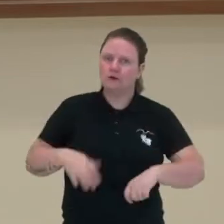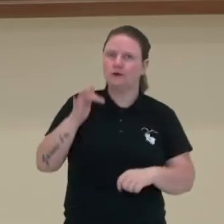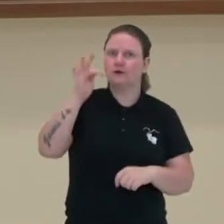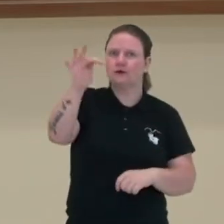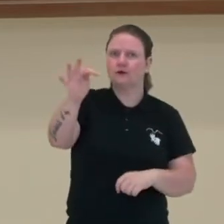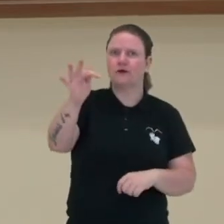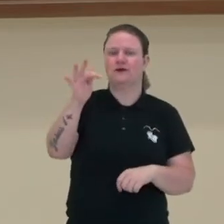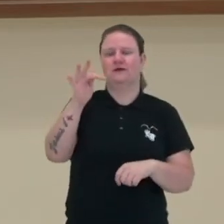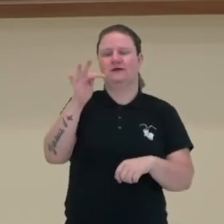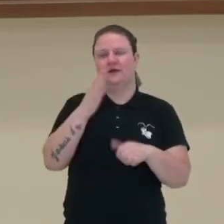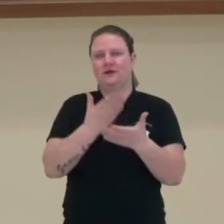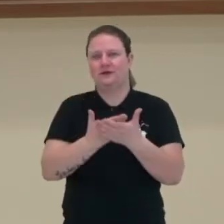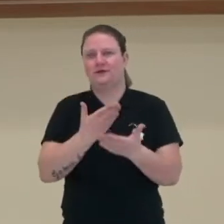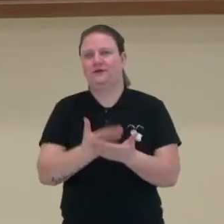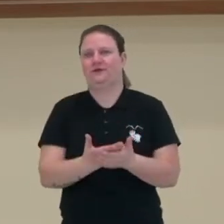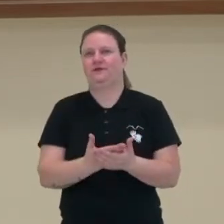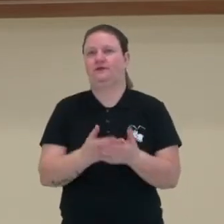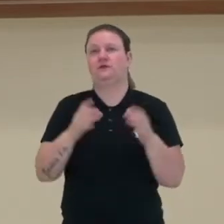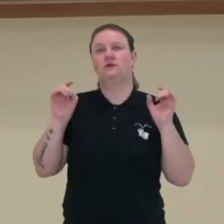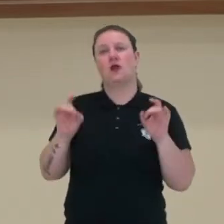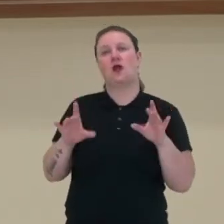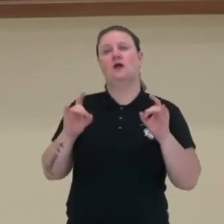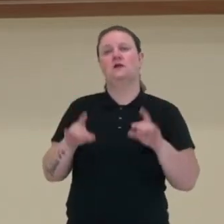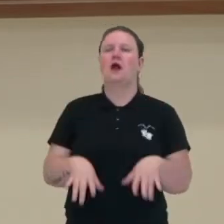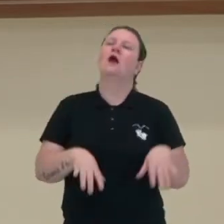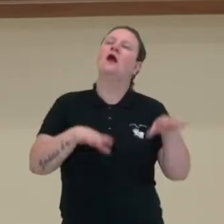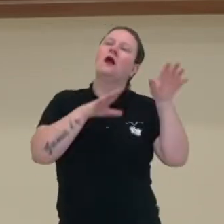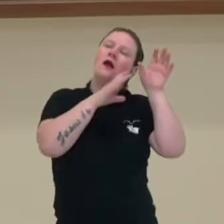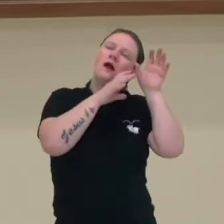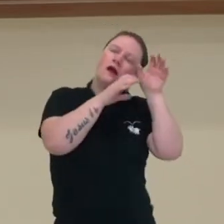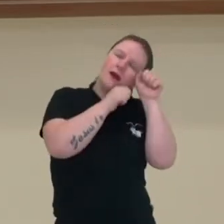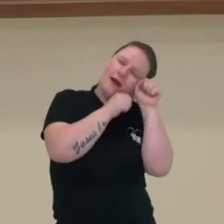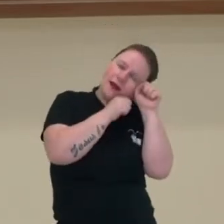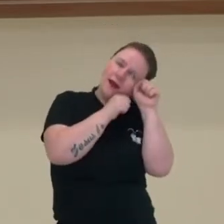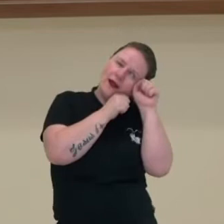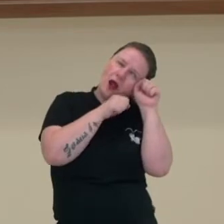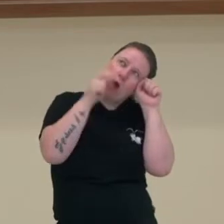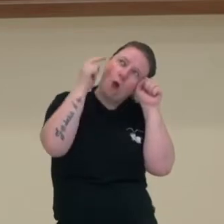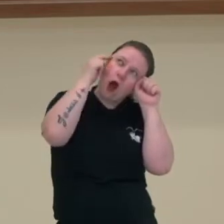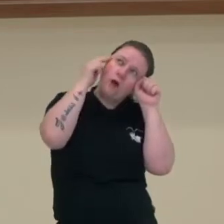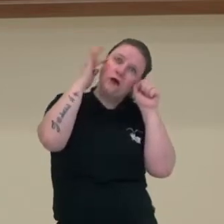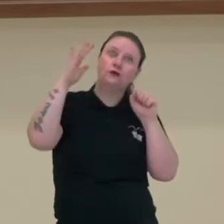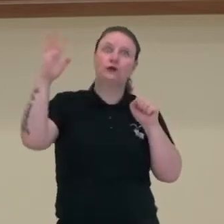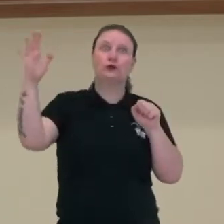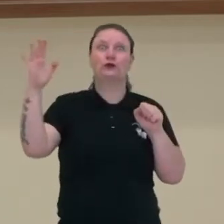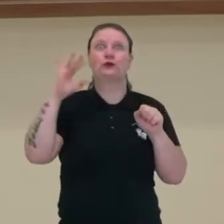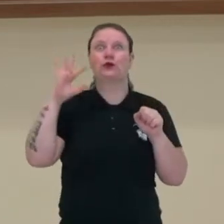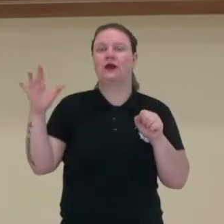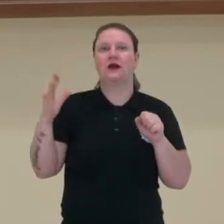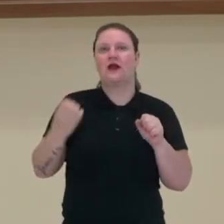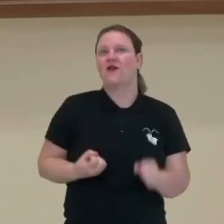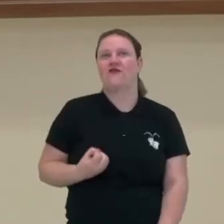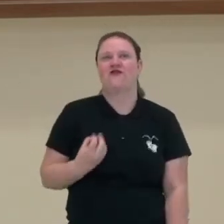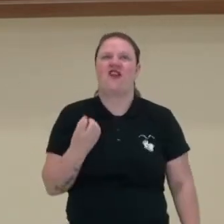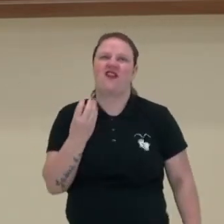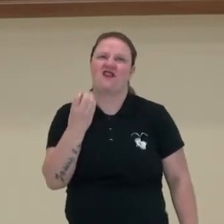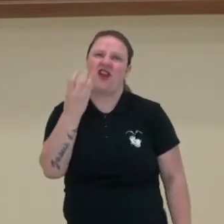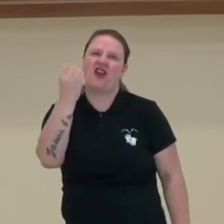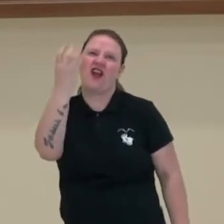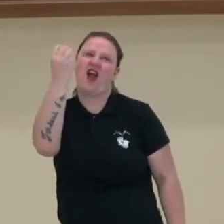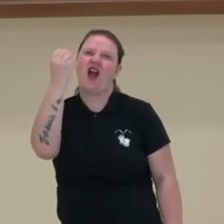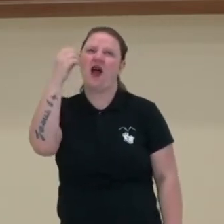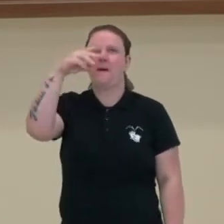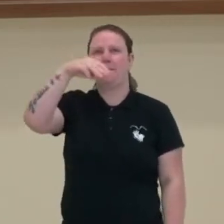construído. Não basta só você deitar a cabeça no travesseiro. Ah, o meu sonho é viajar para